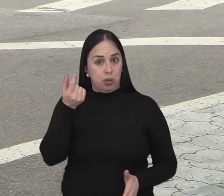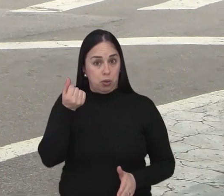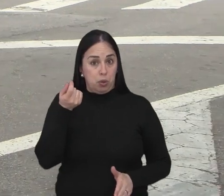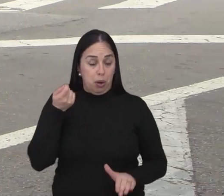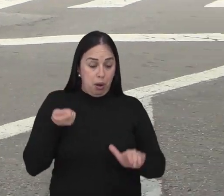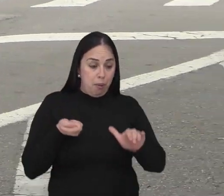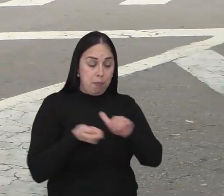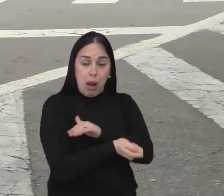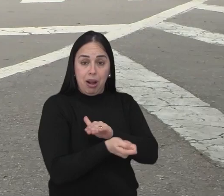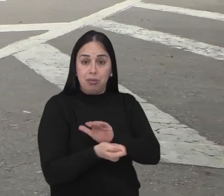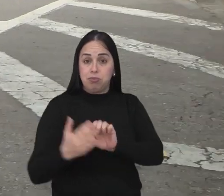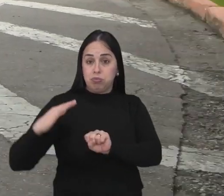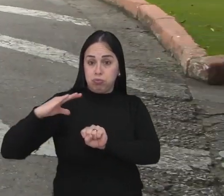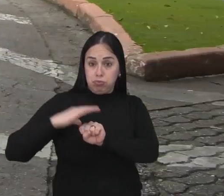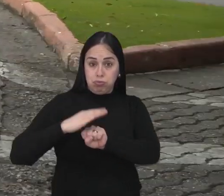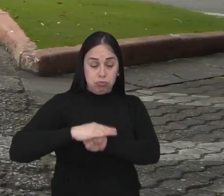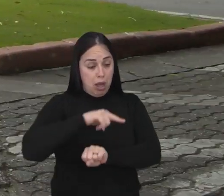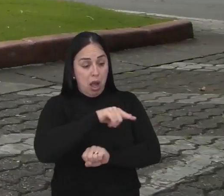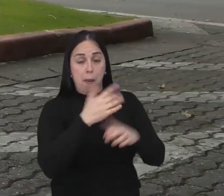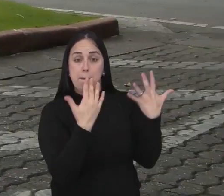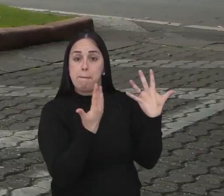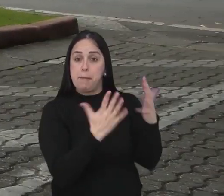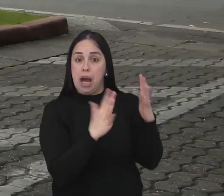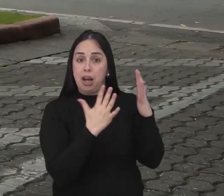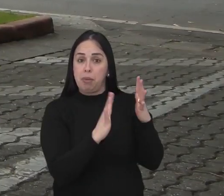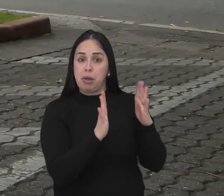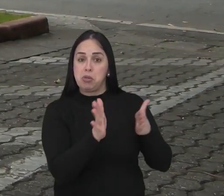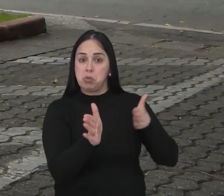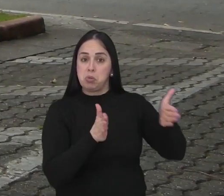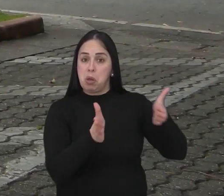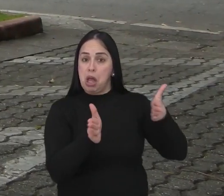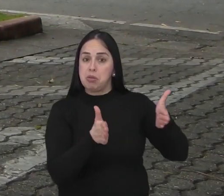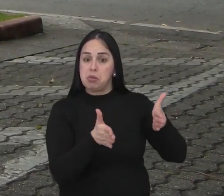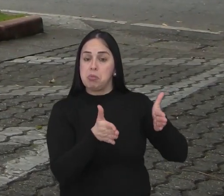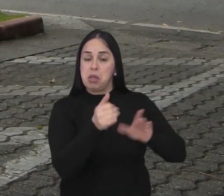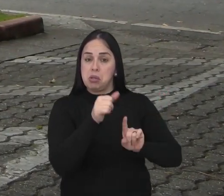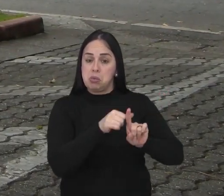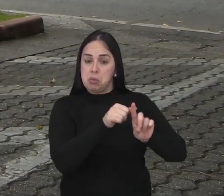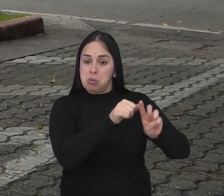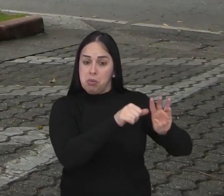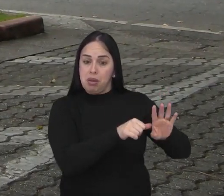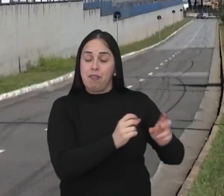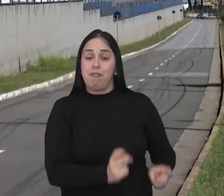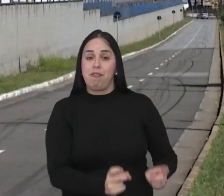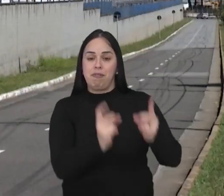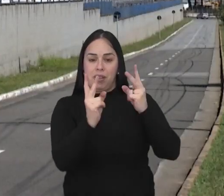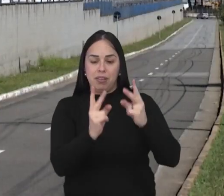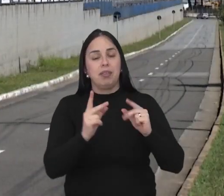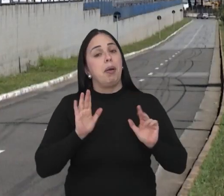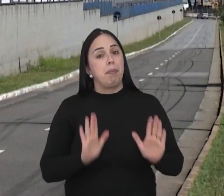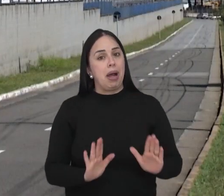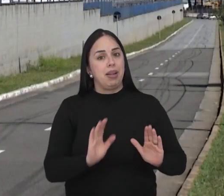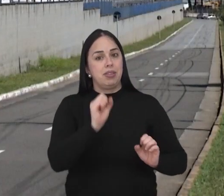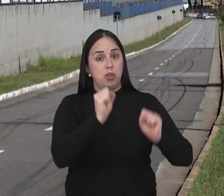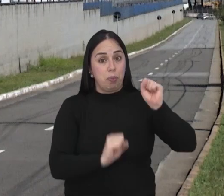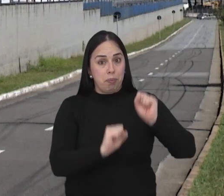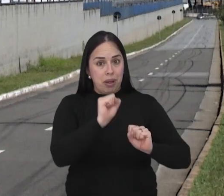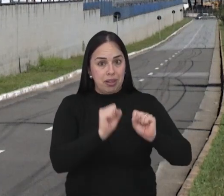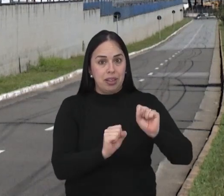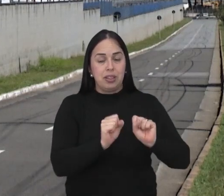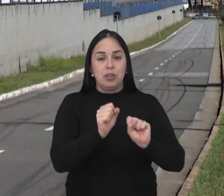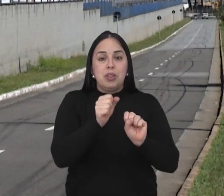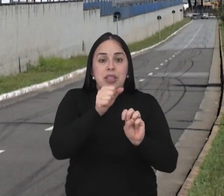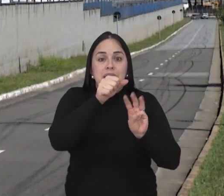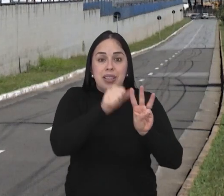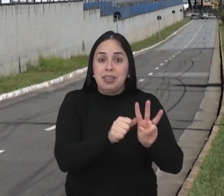O aporte do BNDES consolida o bom resultado da Embraer nos últimos meses. De acordo com a empresa, só